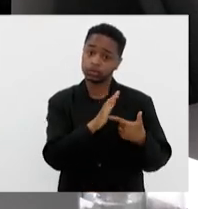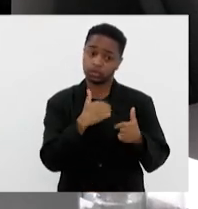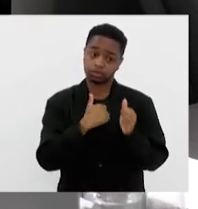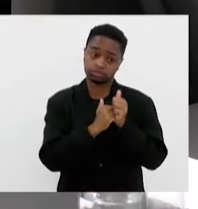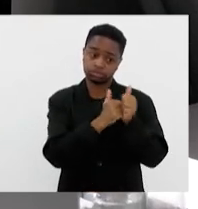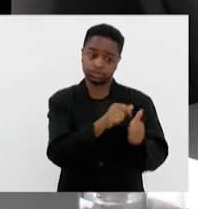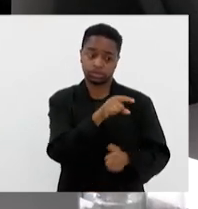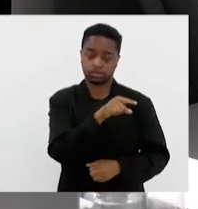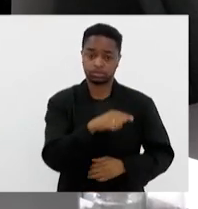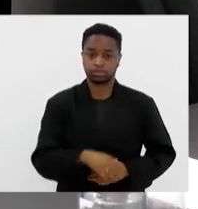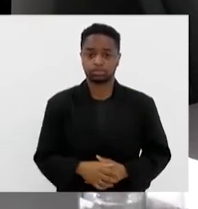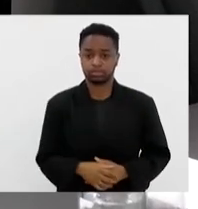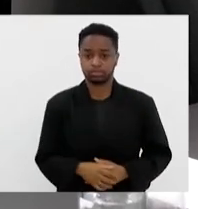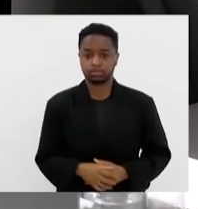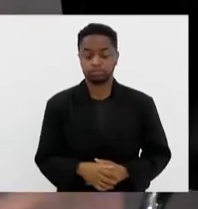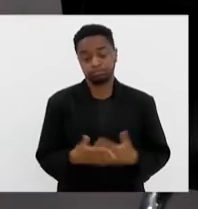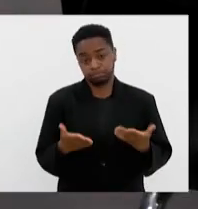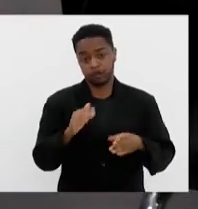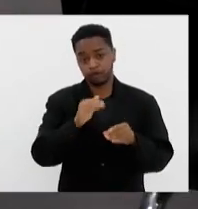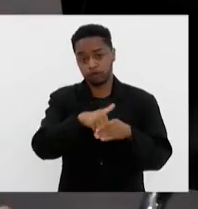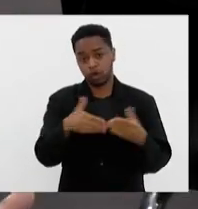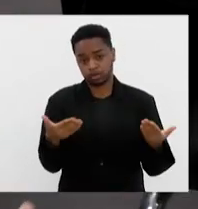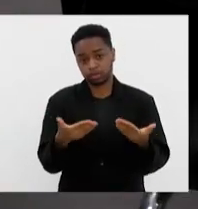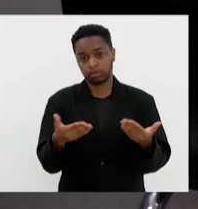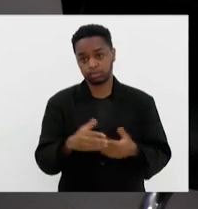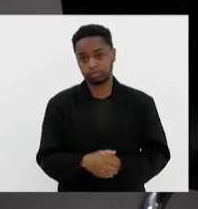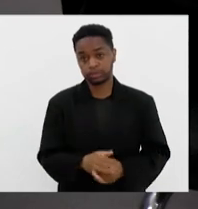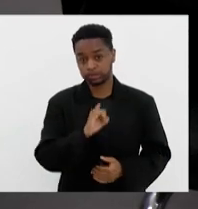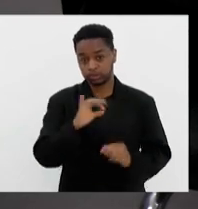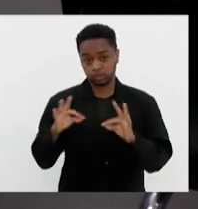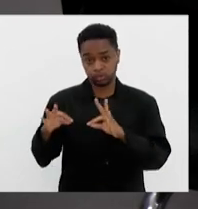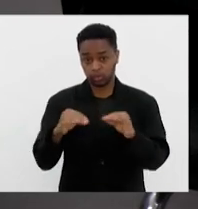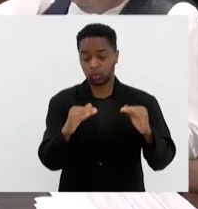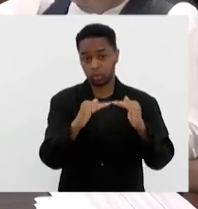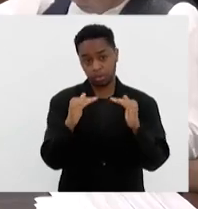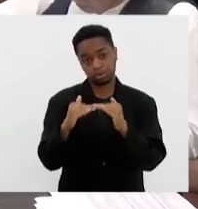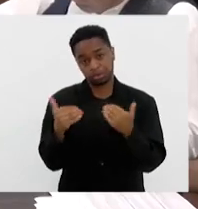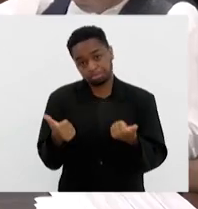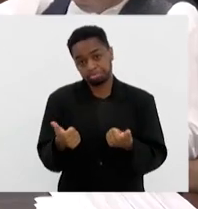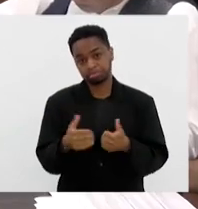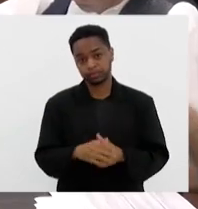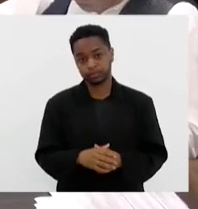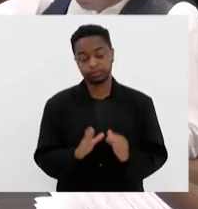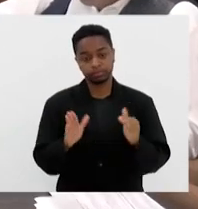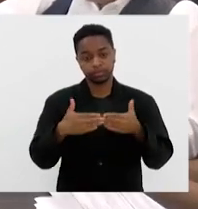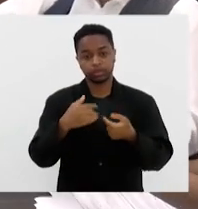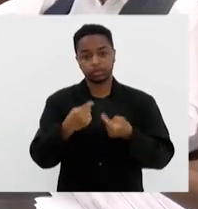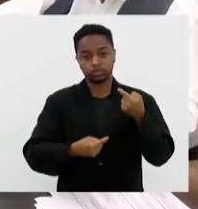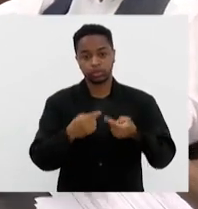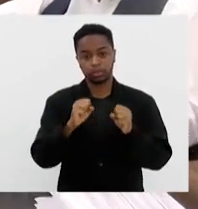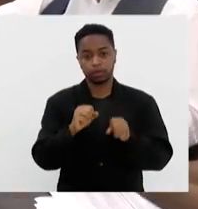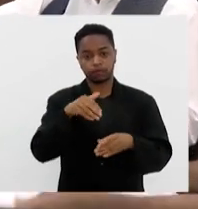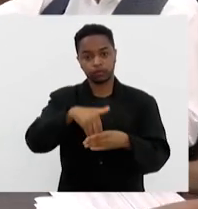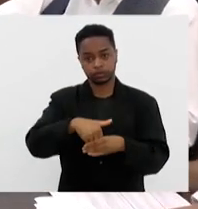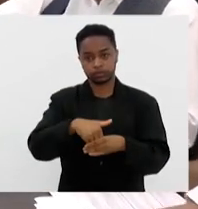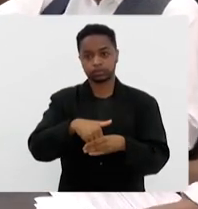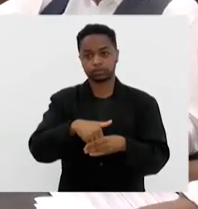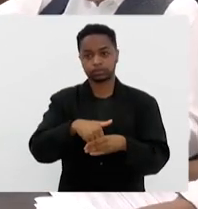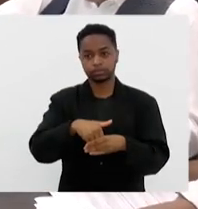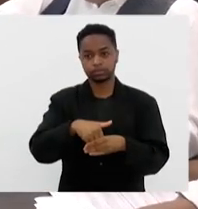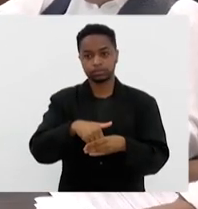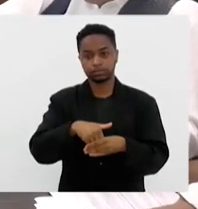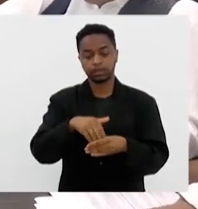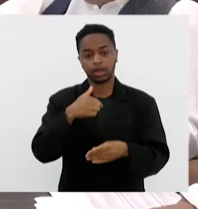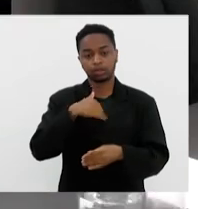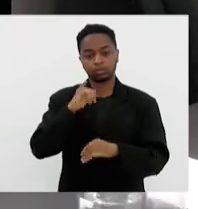de Vossa Excelência. Tá bom. Então vamos votar. Então, se todo mundo concordar. Encerrada, não havendo quem queira discutir, encerrada a discussão e votação. Eu